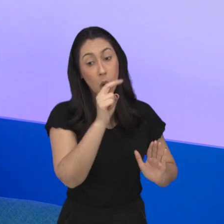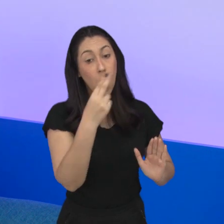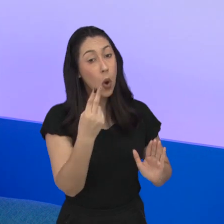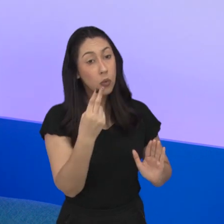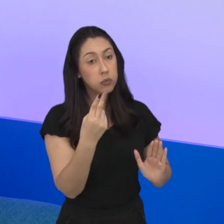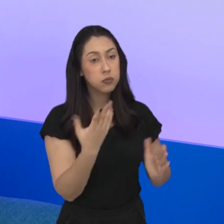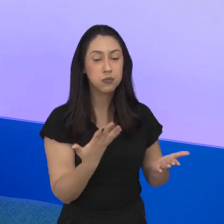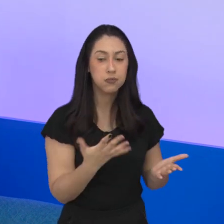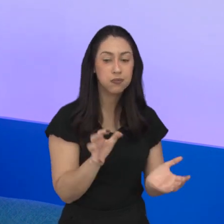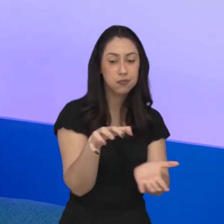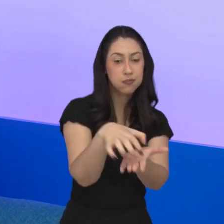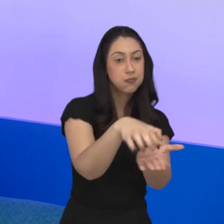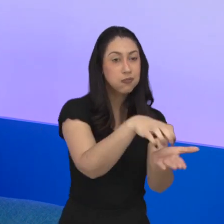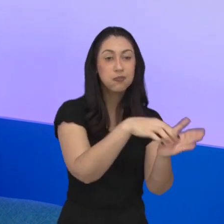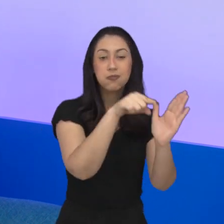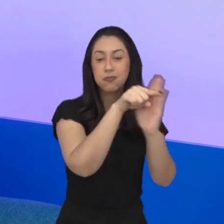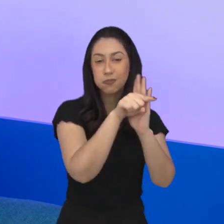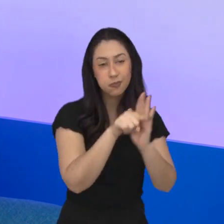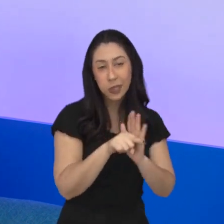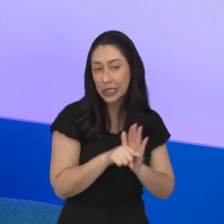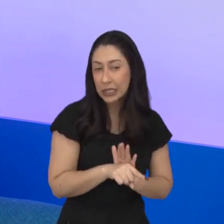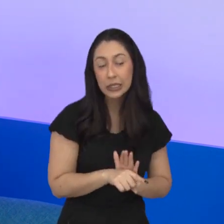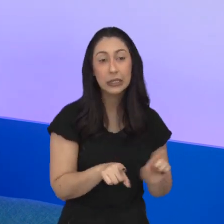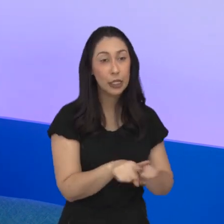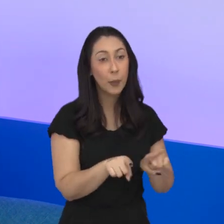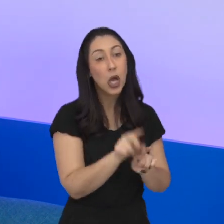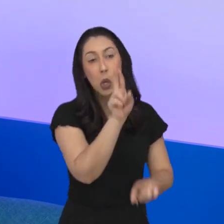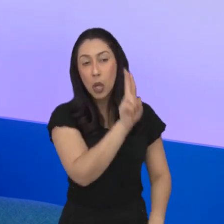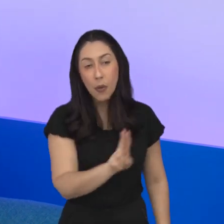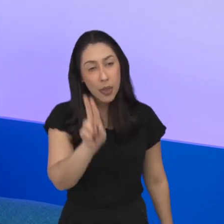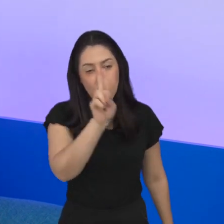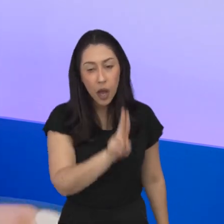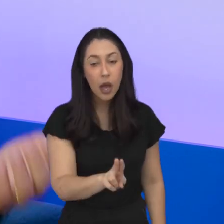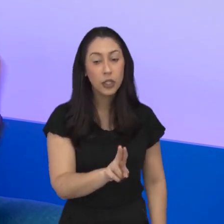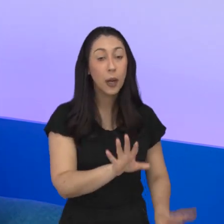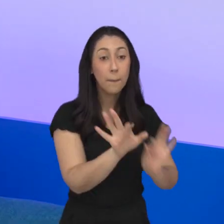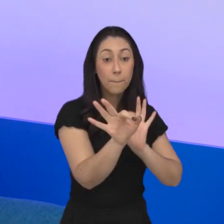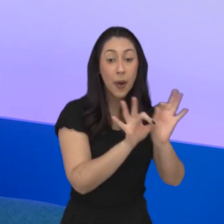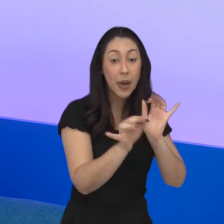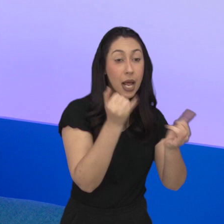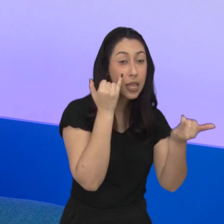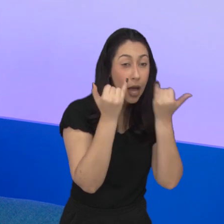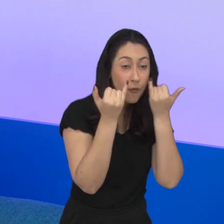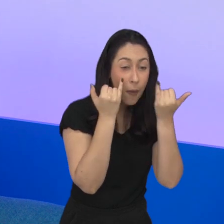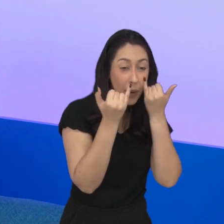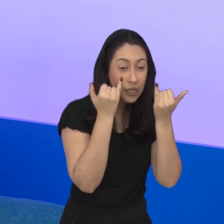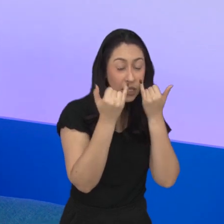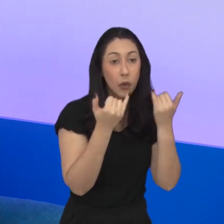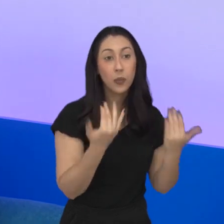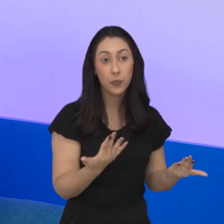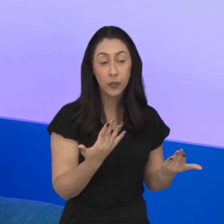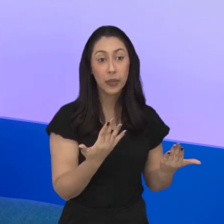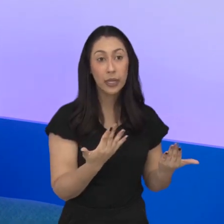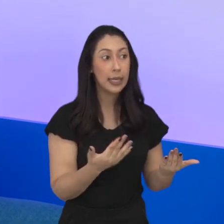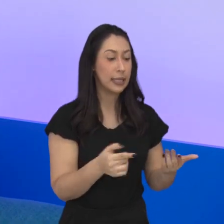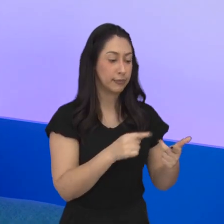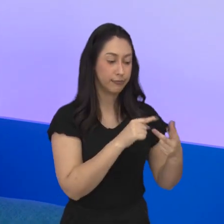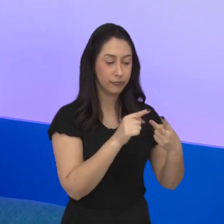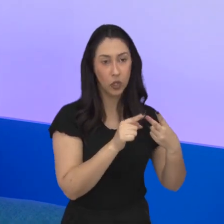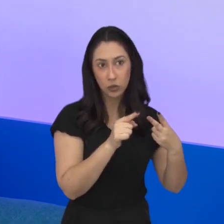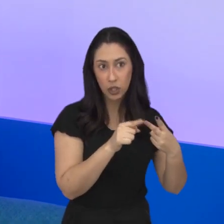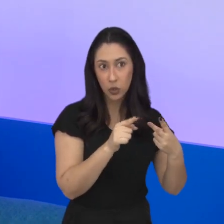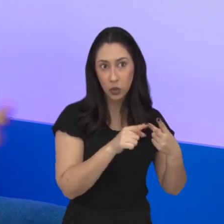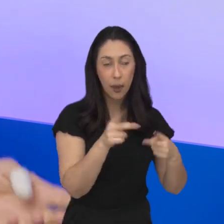como de instituições de pesquisa, da academia, das próprias universidades, provendo informações sobre o risco. O monitoramento e alerta,